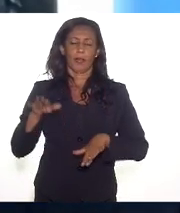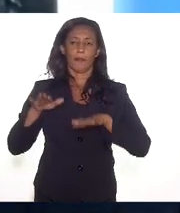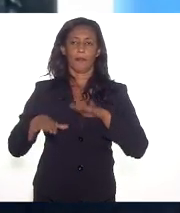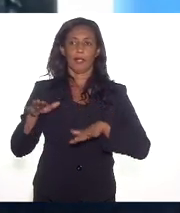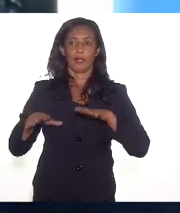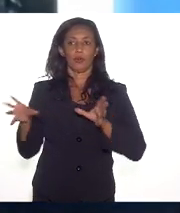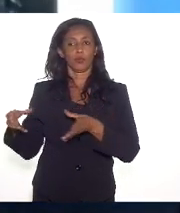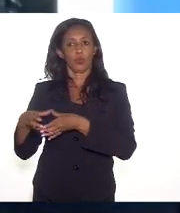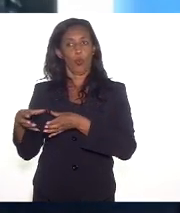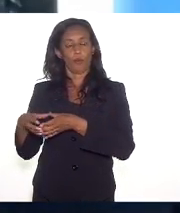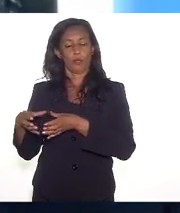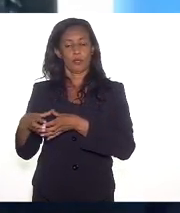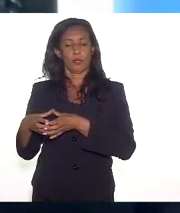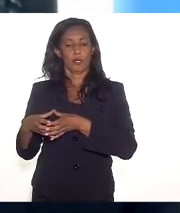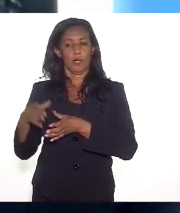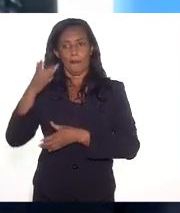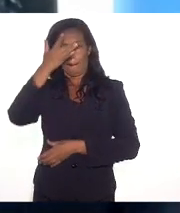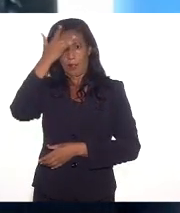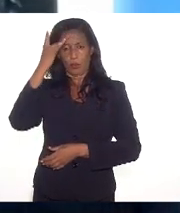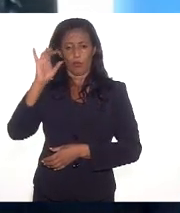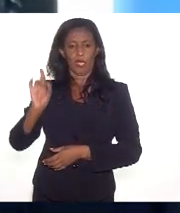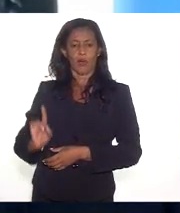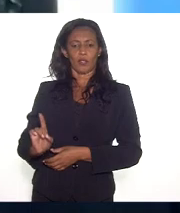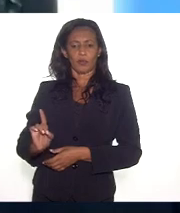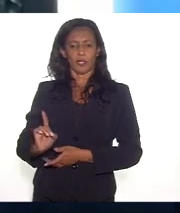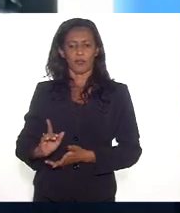da Comissão da Pessoa com Deficiência.